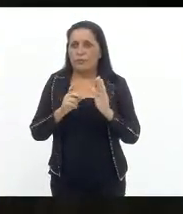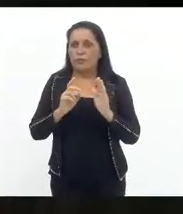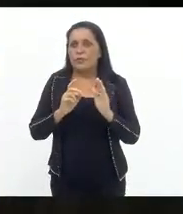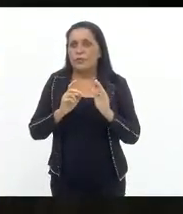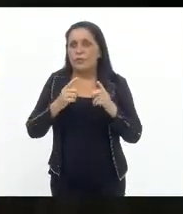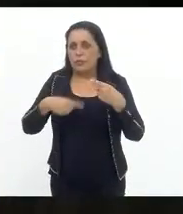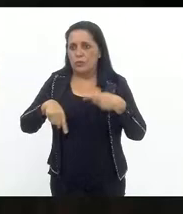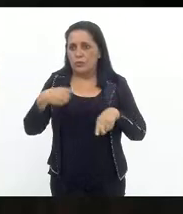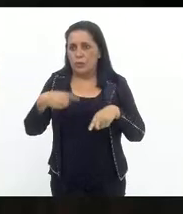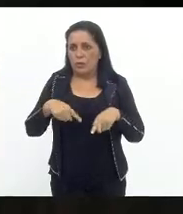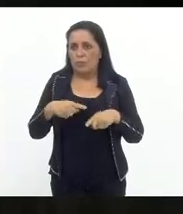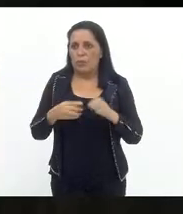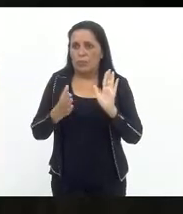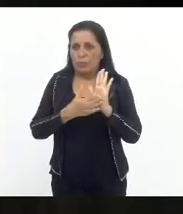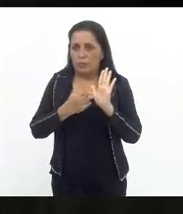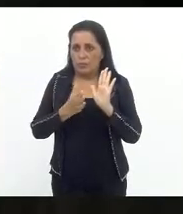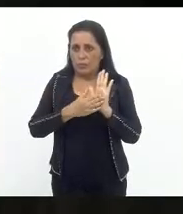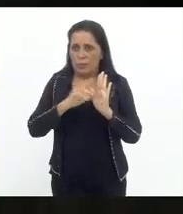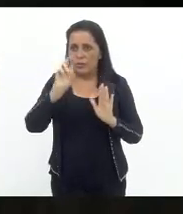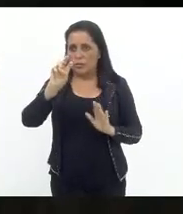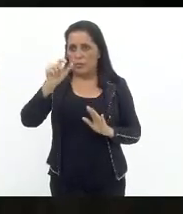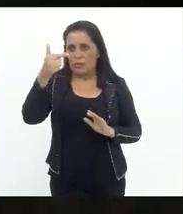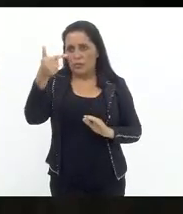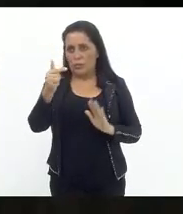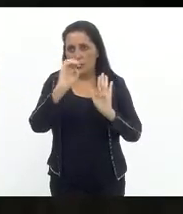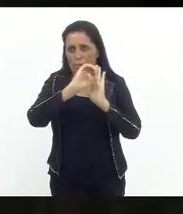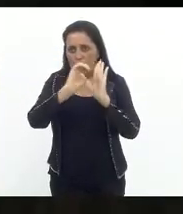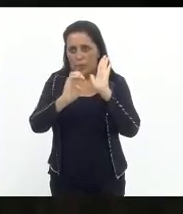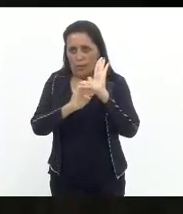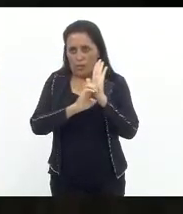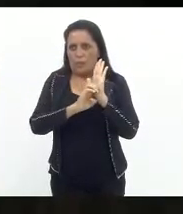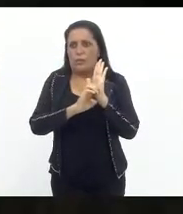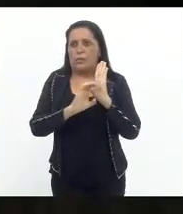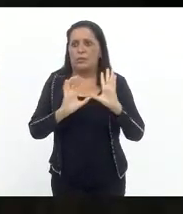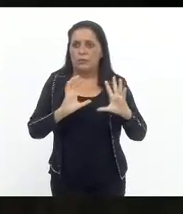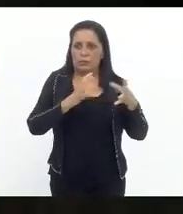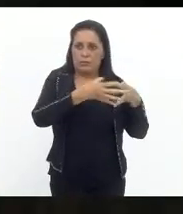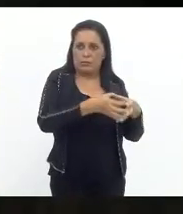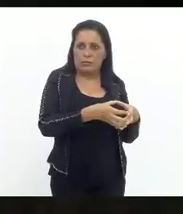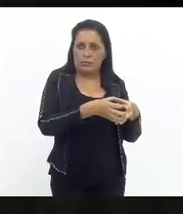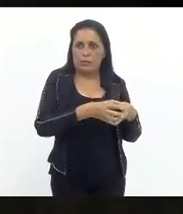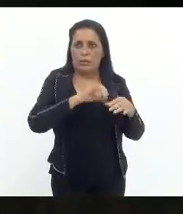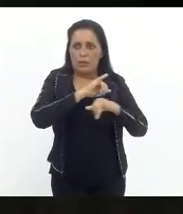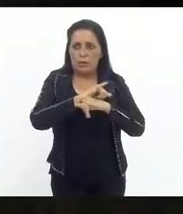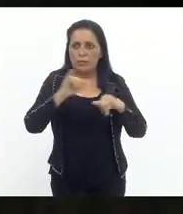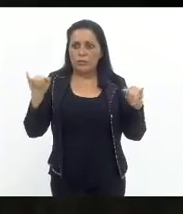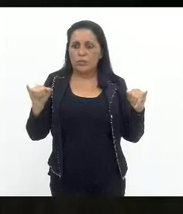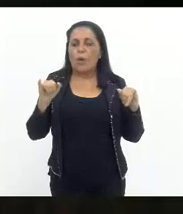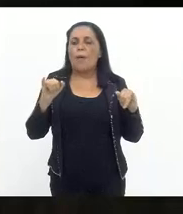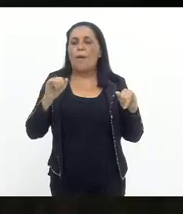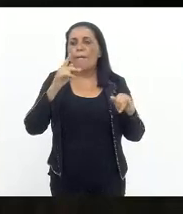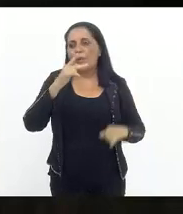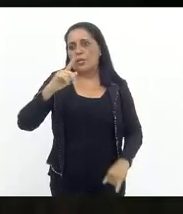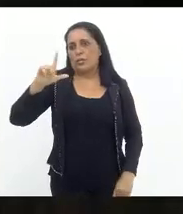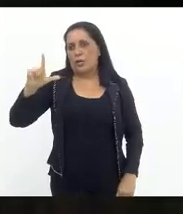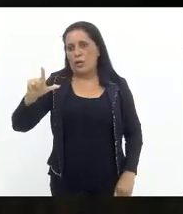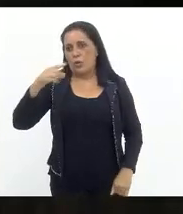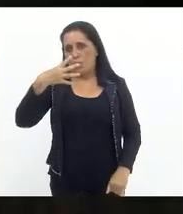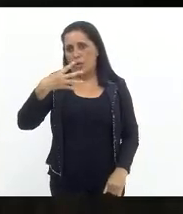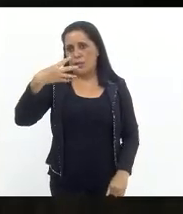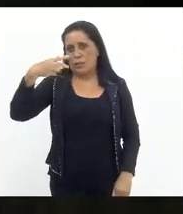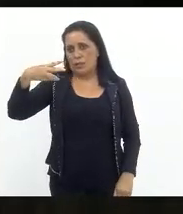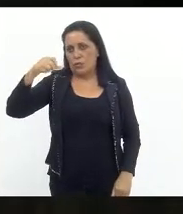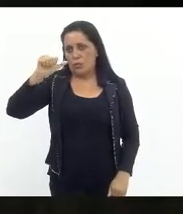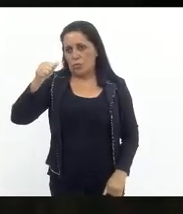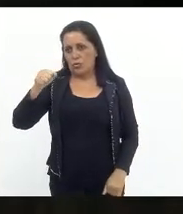presidente, proposta, recebeu 52 emendas e retorna às comissões. Anuncio o projeto de lei 4383